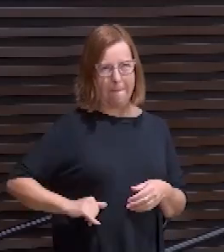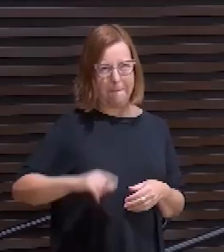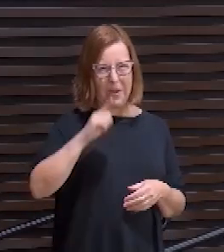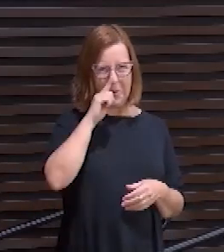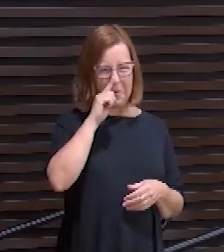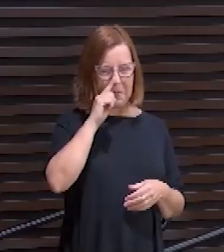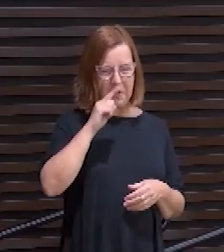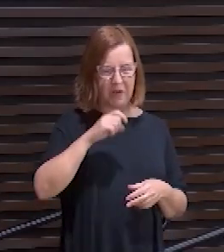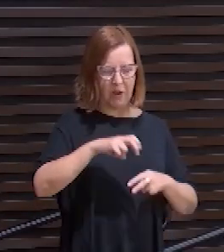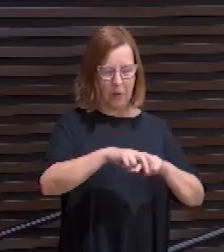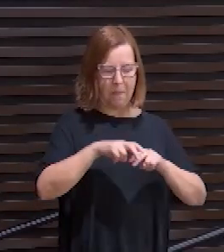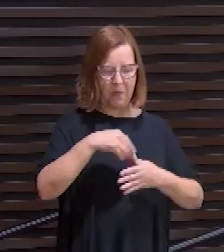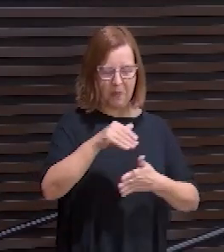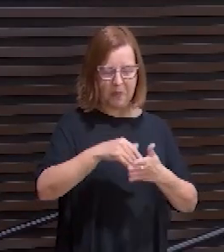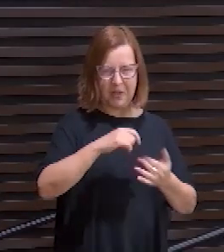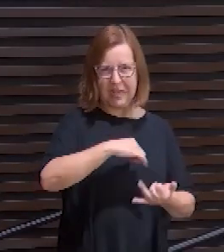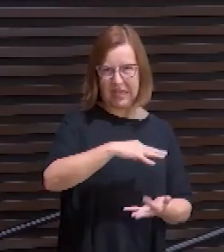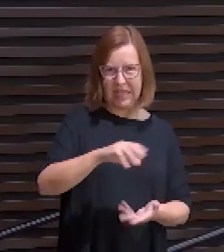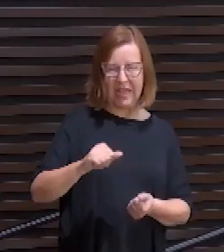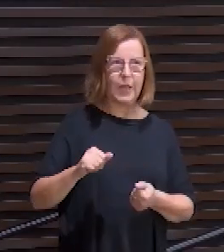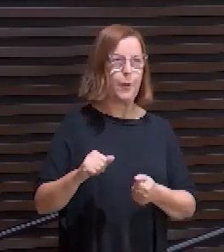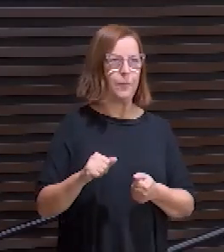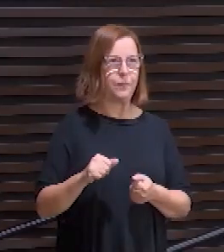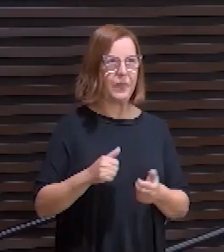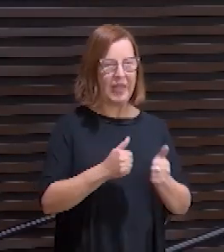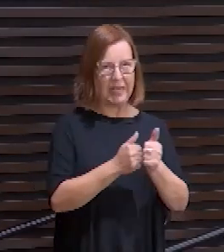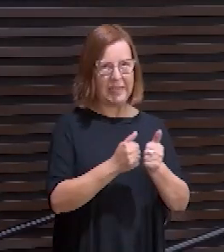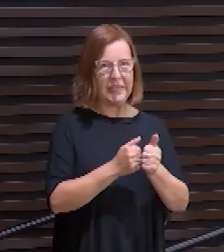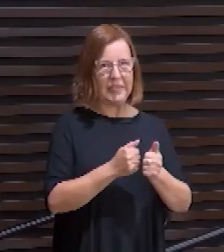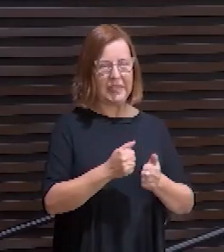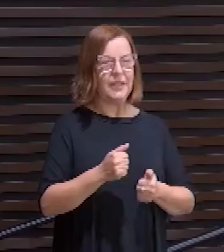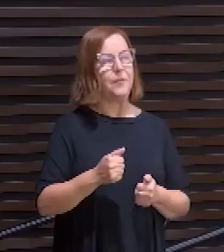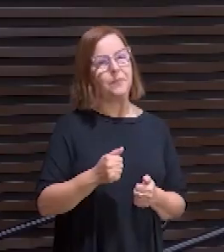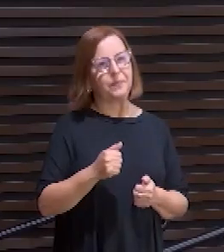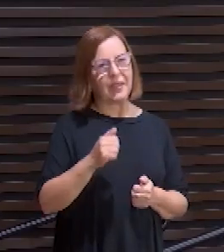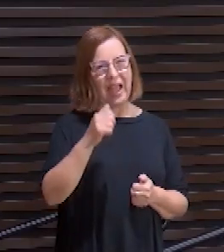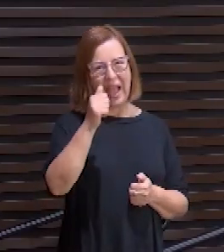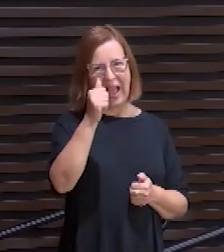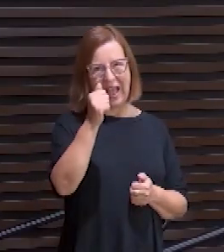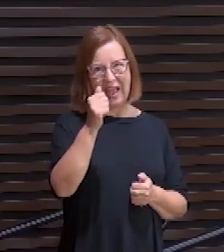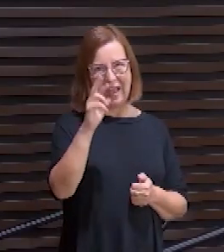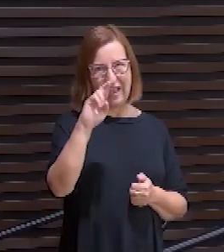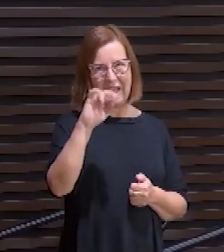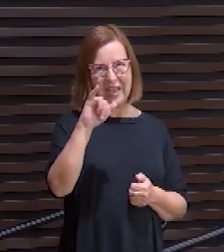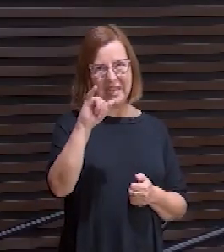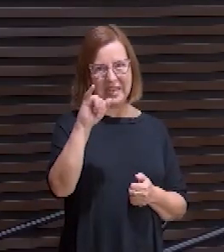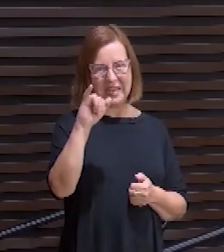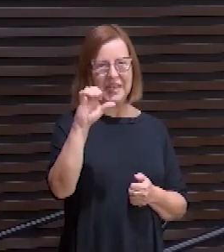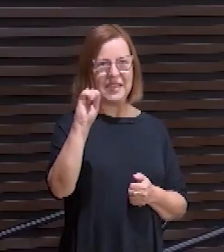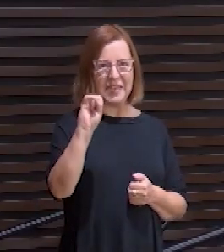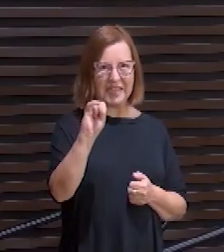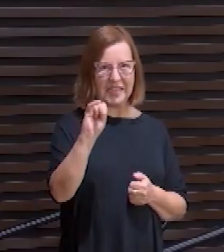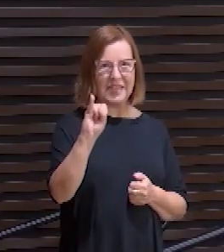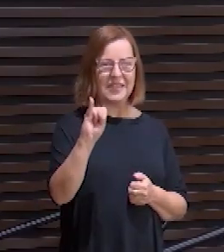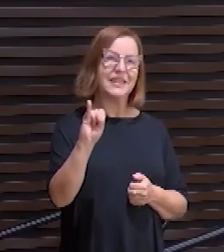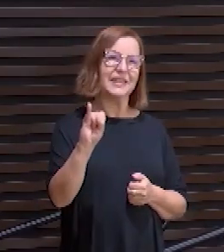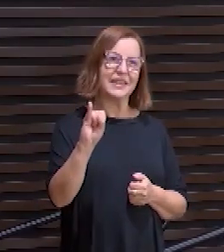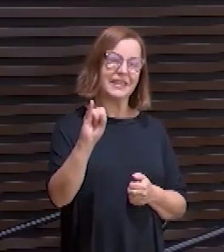terra. Ele era discípulo de Aristóteles, foi formado um grande